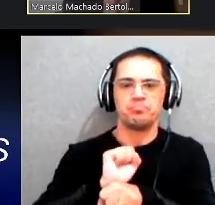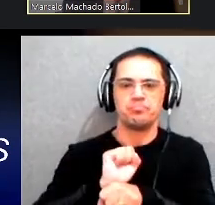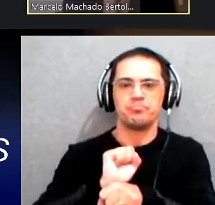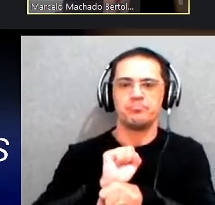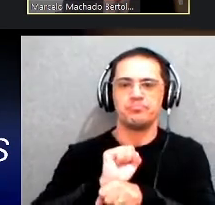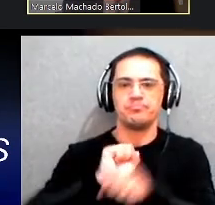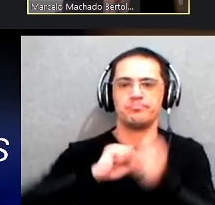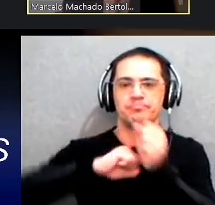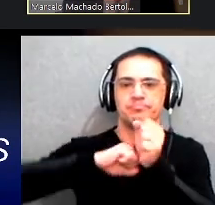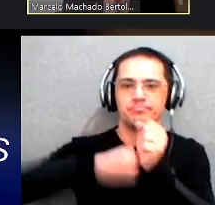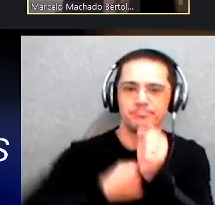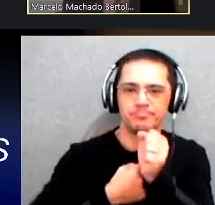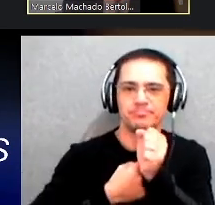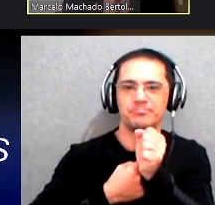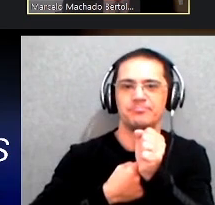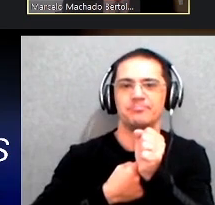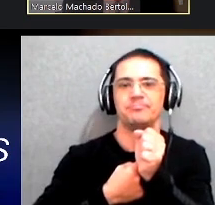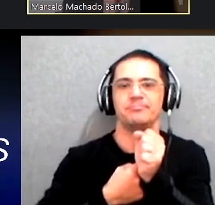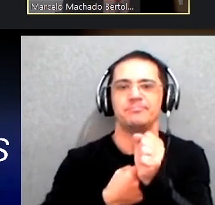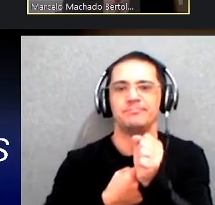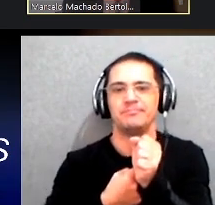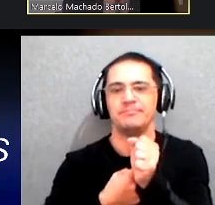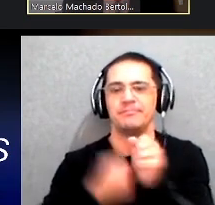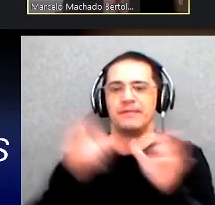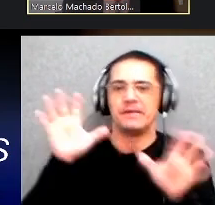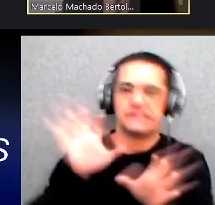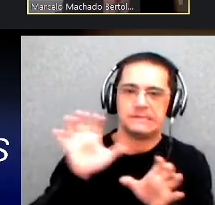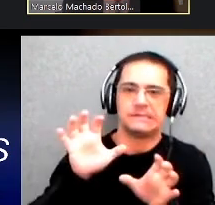doutor César.